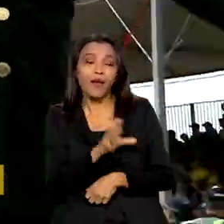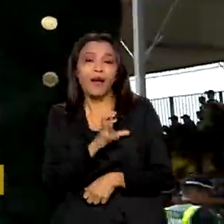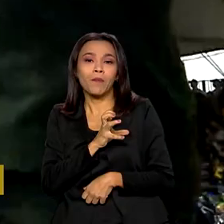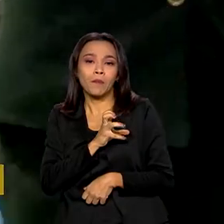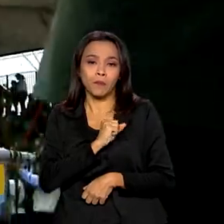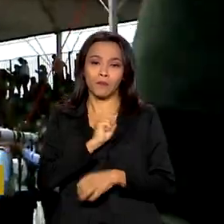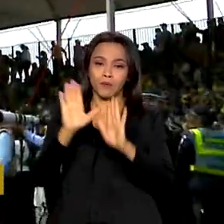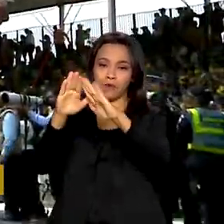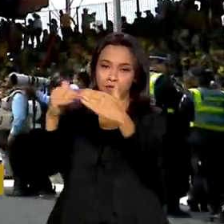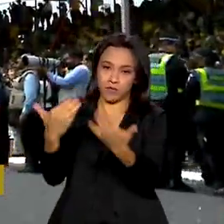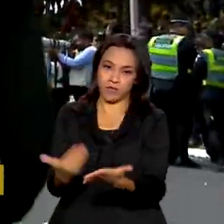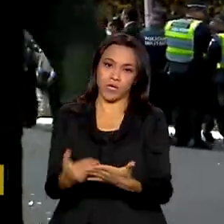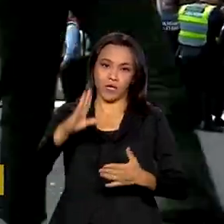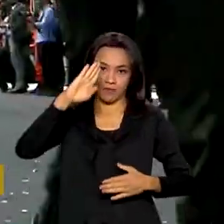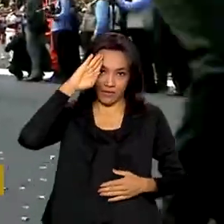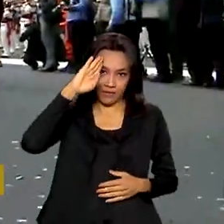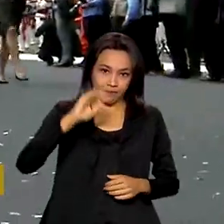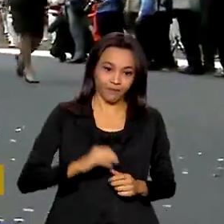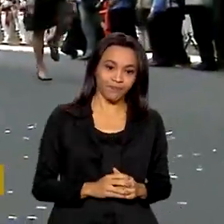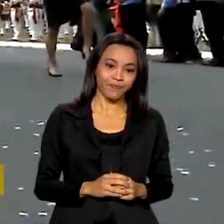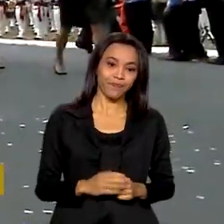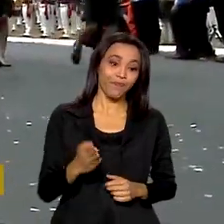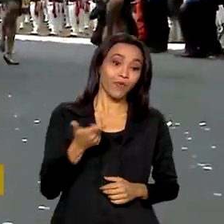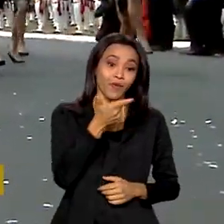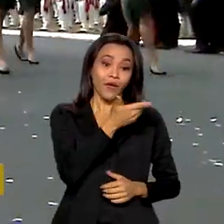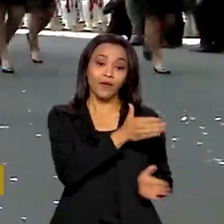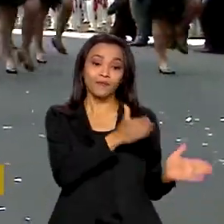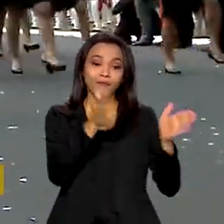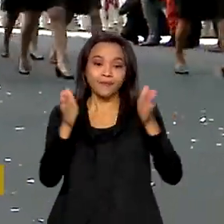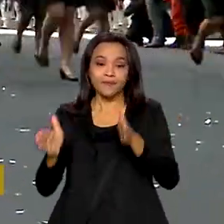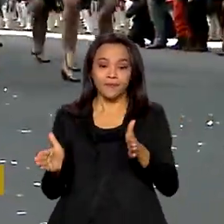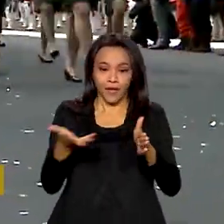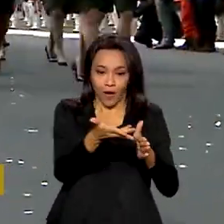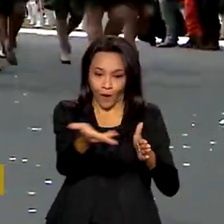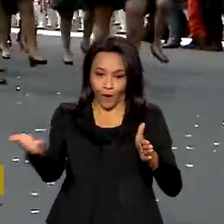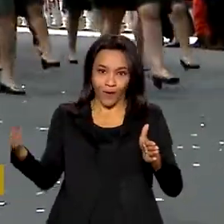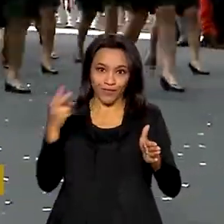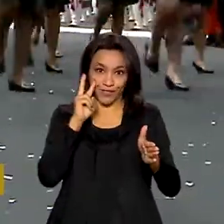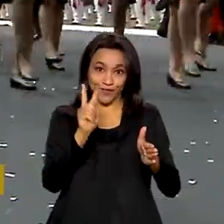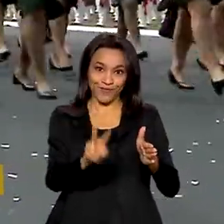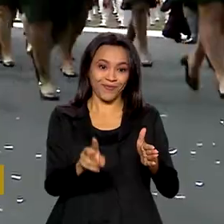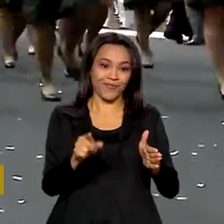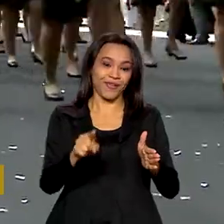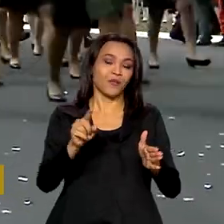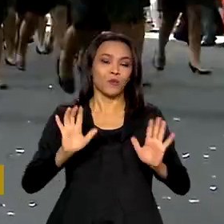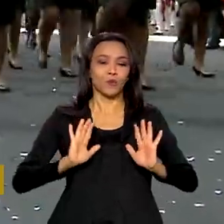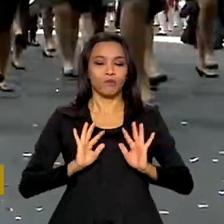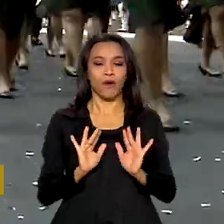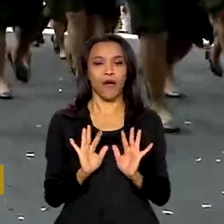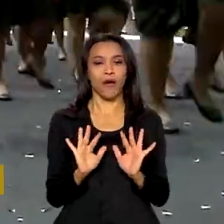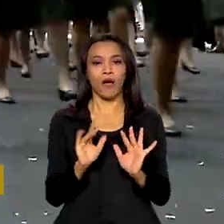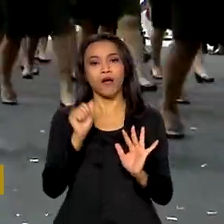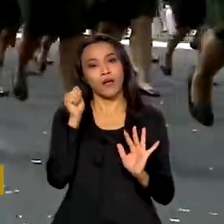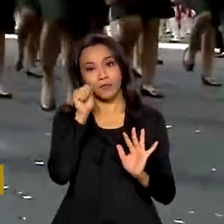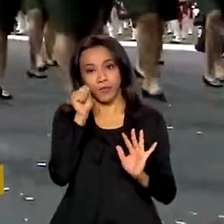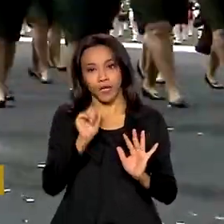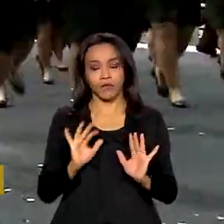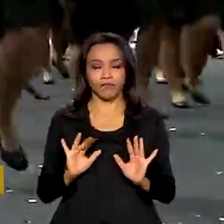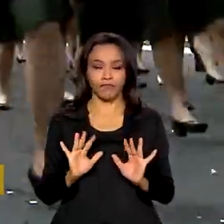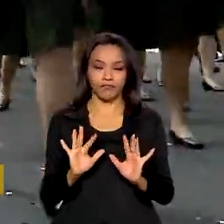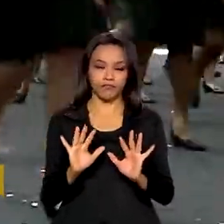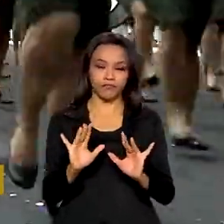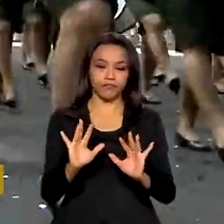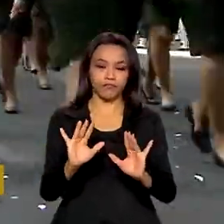homenagem. Agora uma outra parte já do desfile. Agora a gente está vendo ali, né, o grupamento, né, feminino, né, do